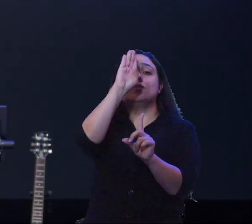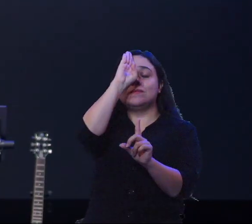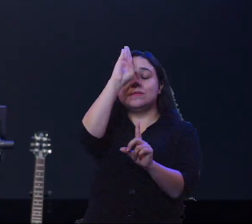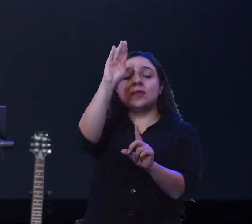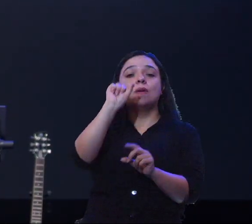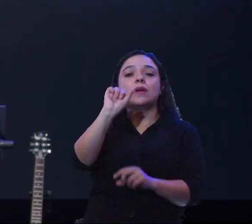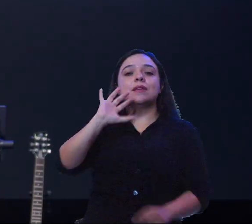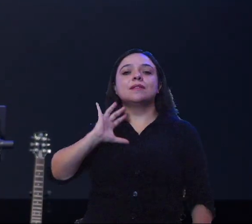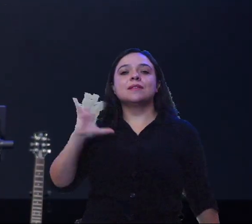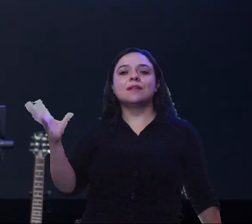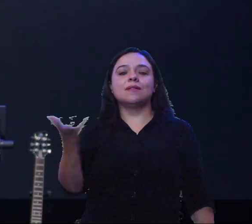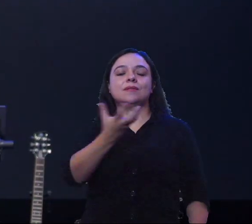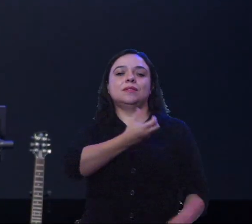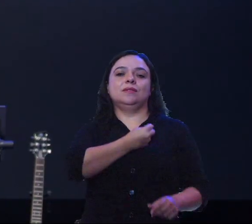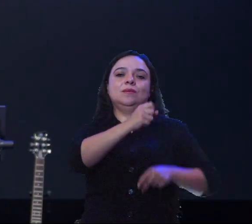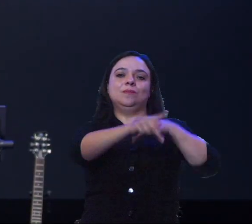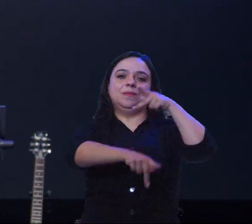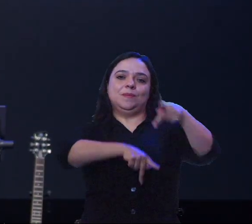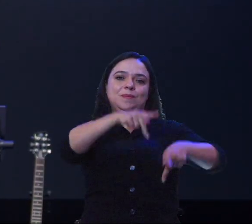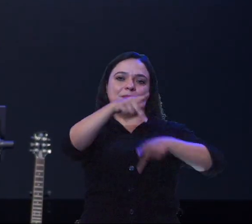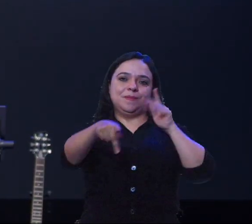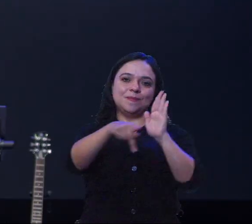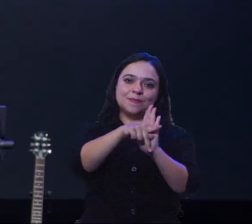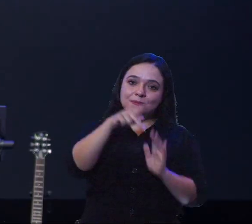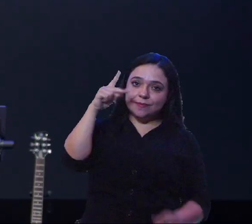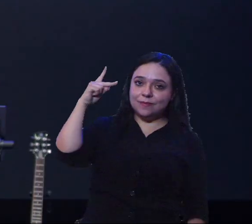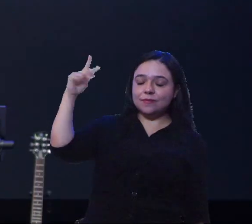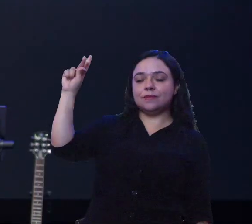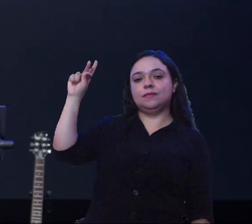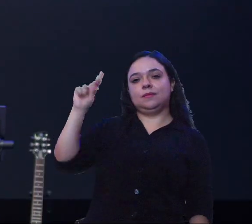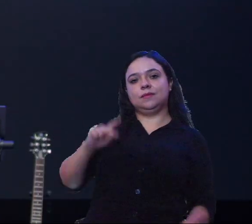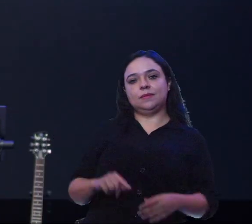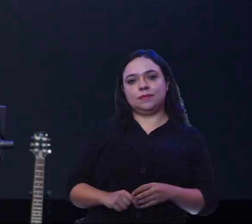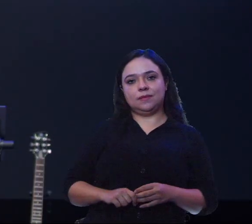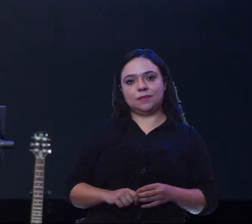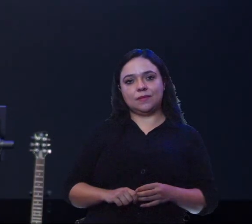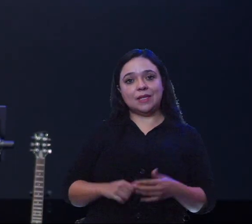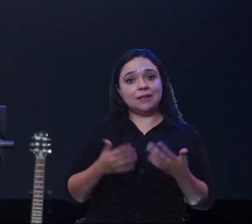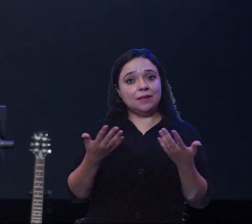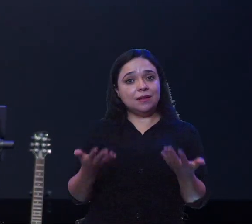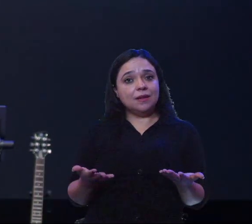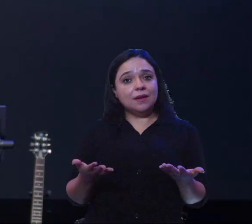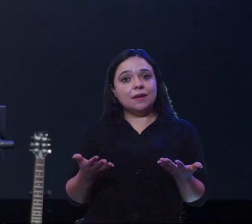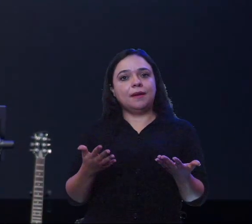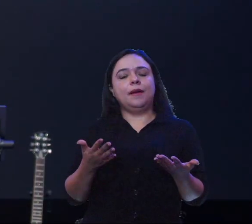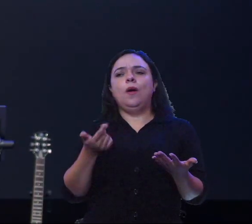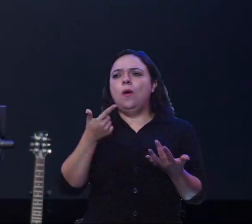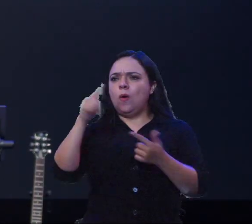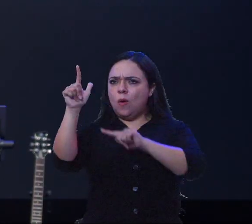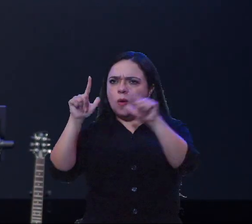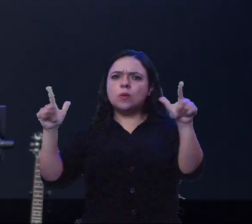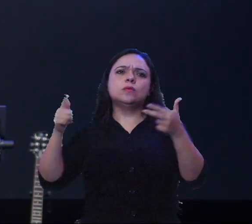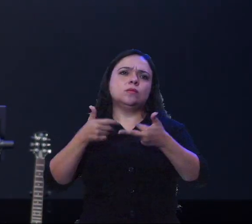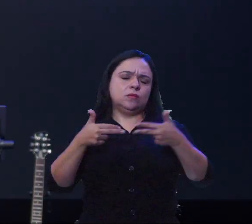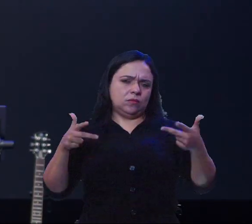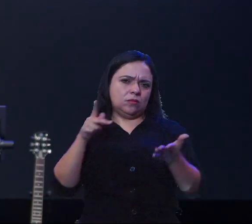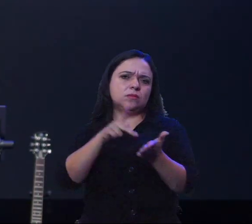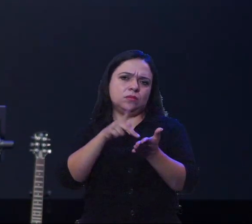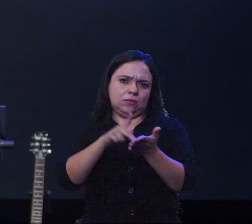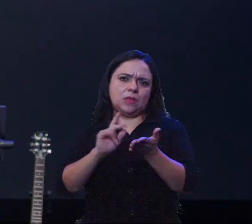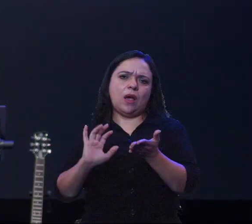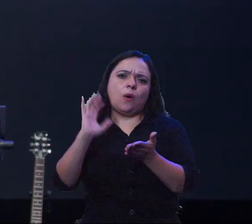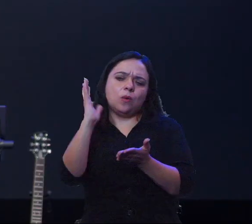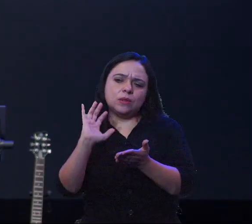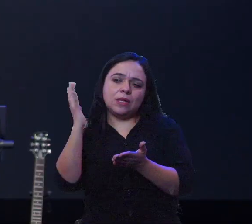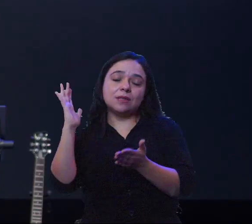a salvação do seu povo. Outras coisas podem fazer parte disso, mas não é